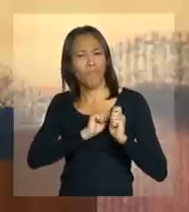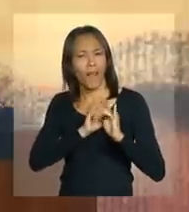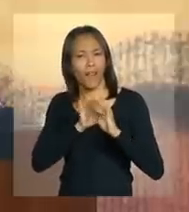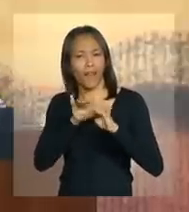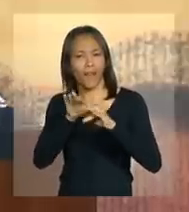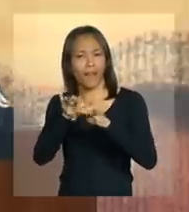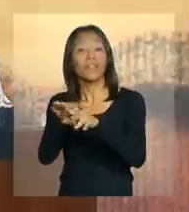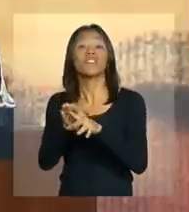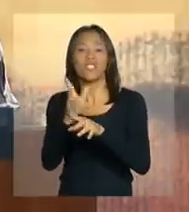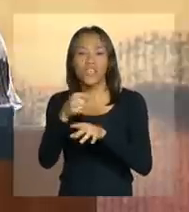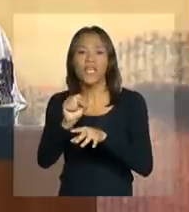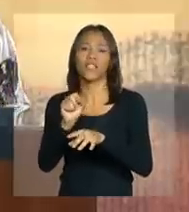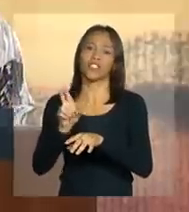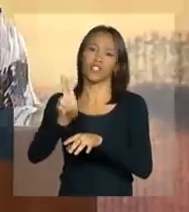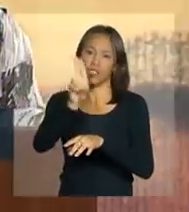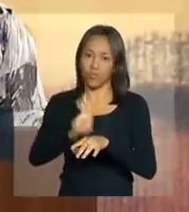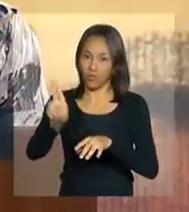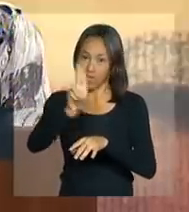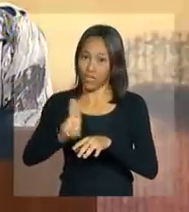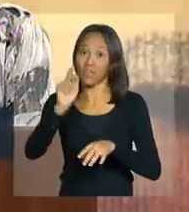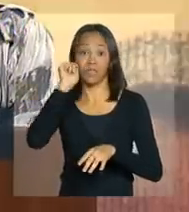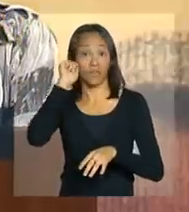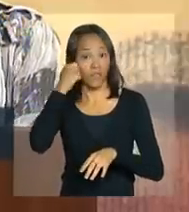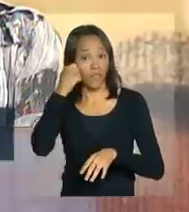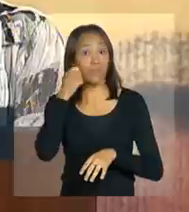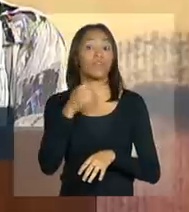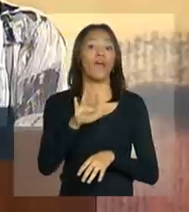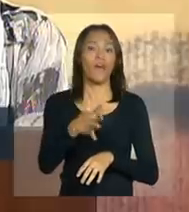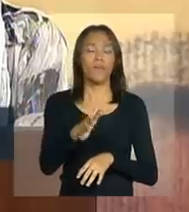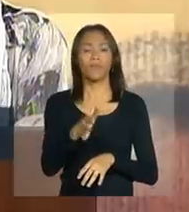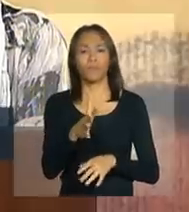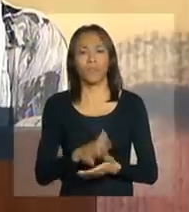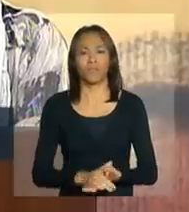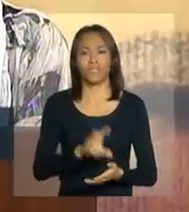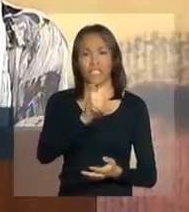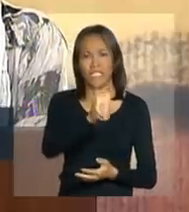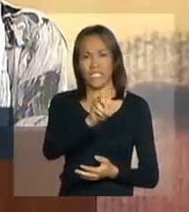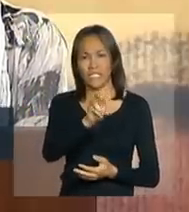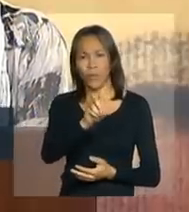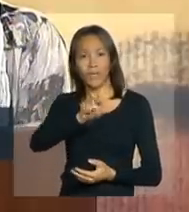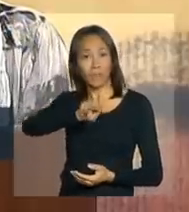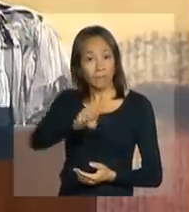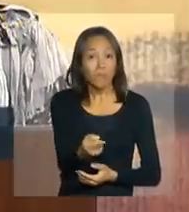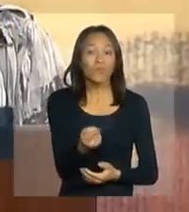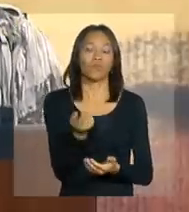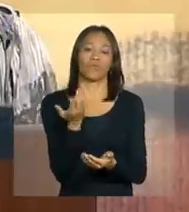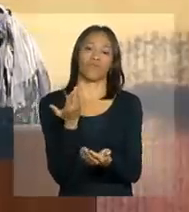anual de cotistas negros será da ordem de 50.000